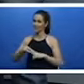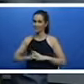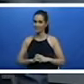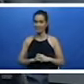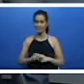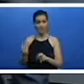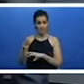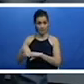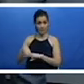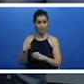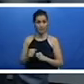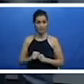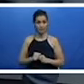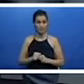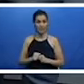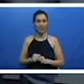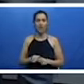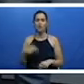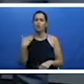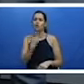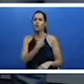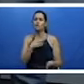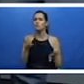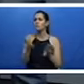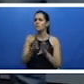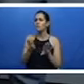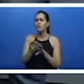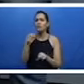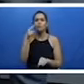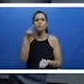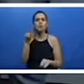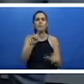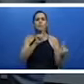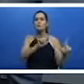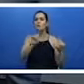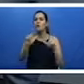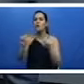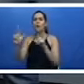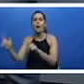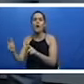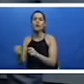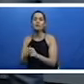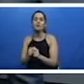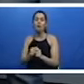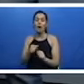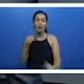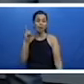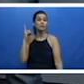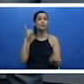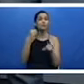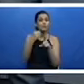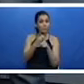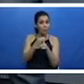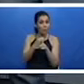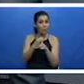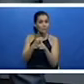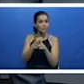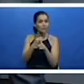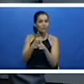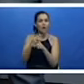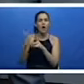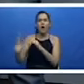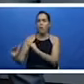na matemática. A gente vê uma sequência, identifica o padrão da sequência, encontra